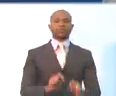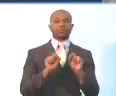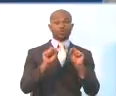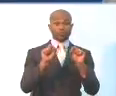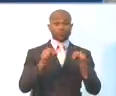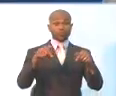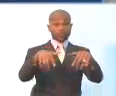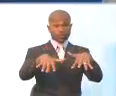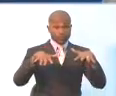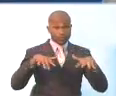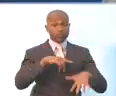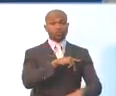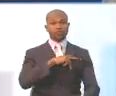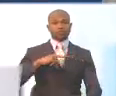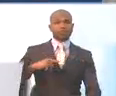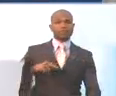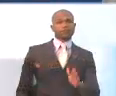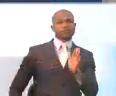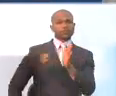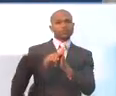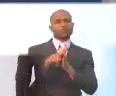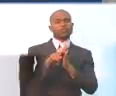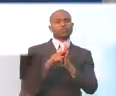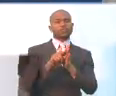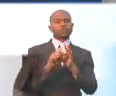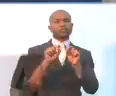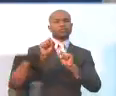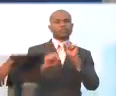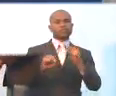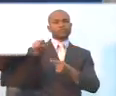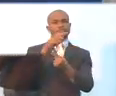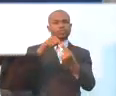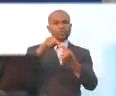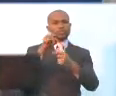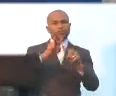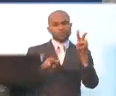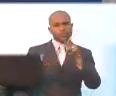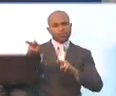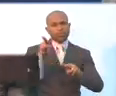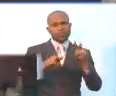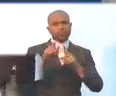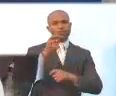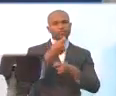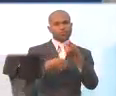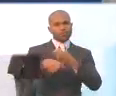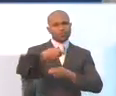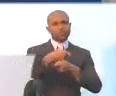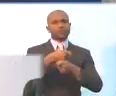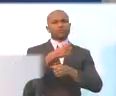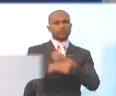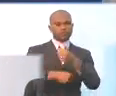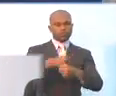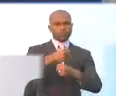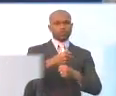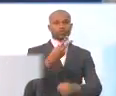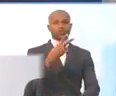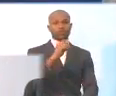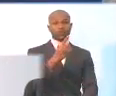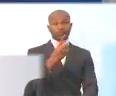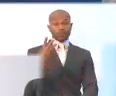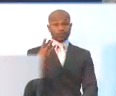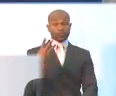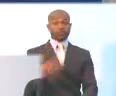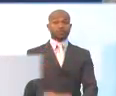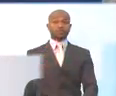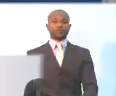esta audiência pública ao processo de apreciação da peça orçamentária para o exercício financeiro